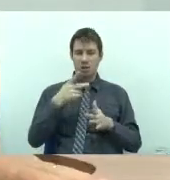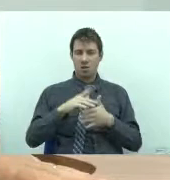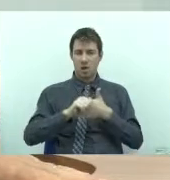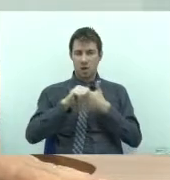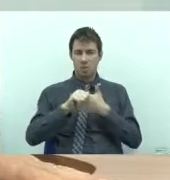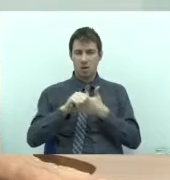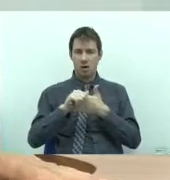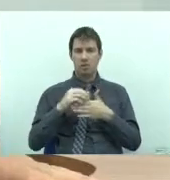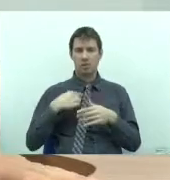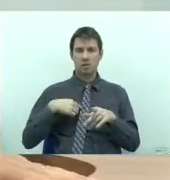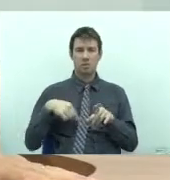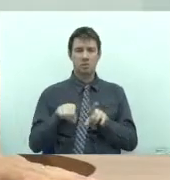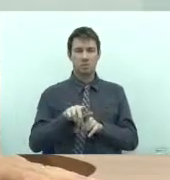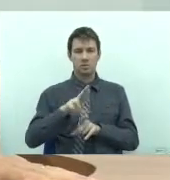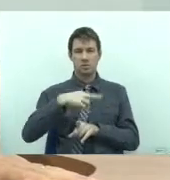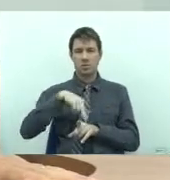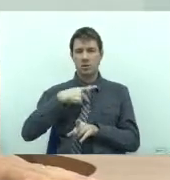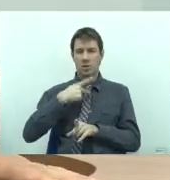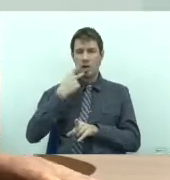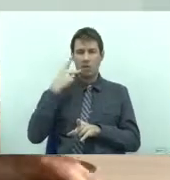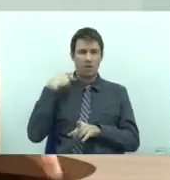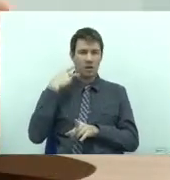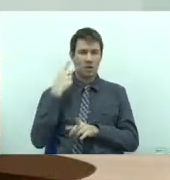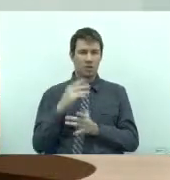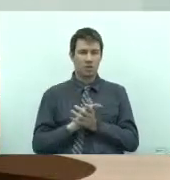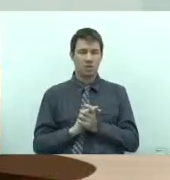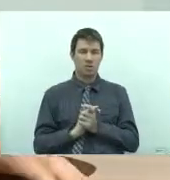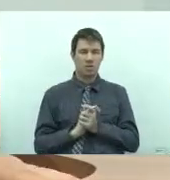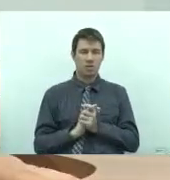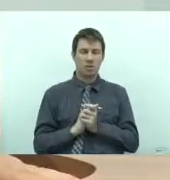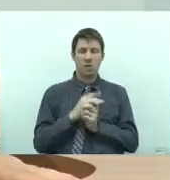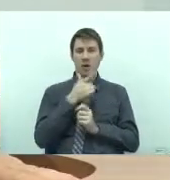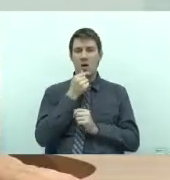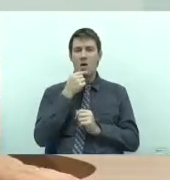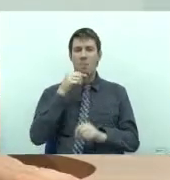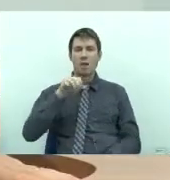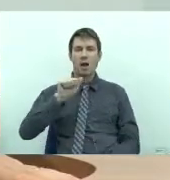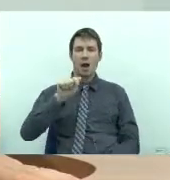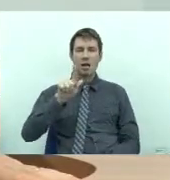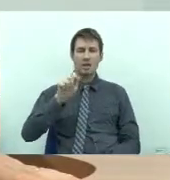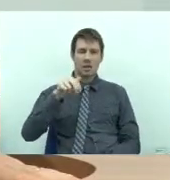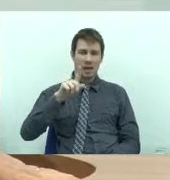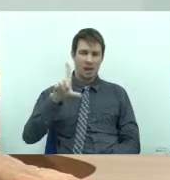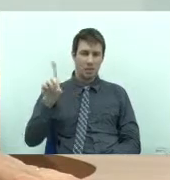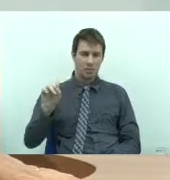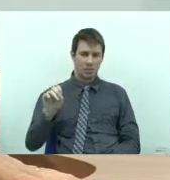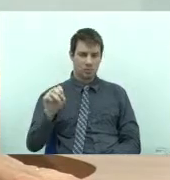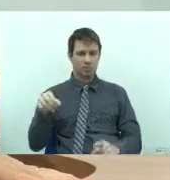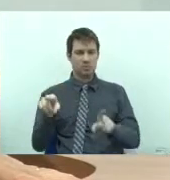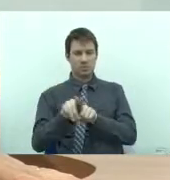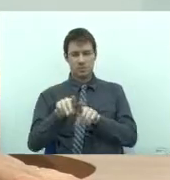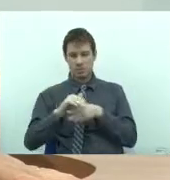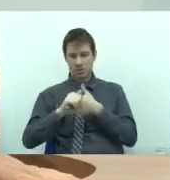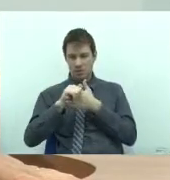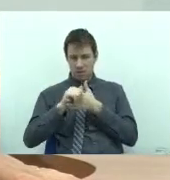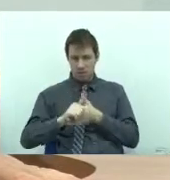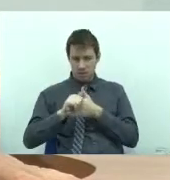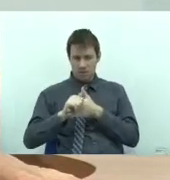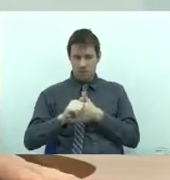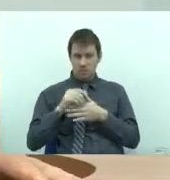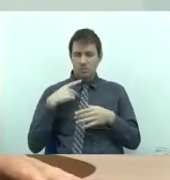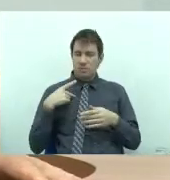do nosso vereador, né, na pessoa do Arinaldo, cumprimentá-los pelo trabalho maravilhoso, da